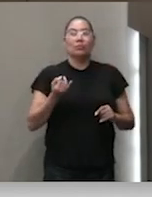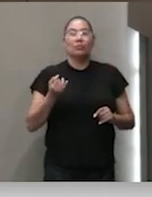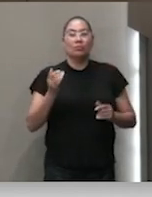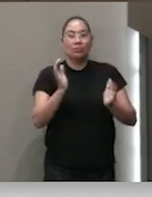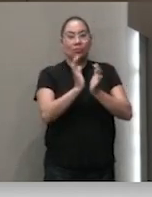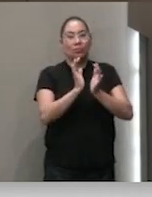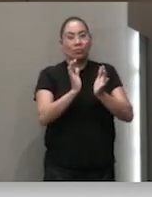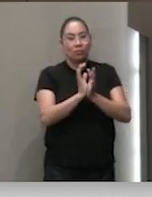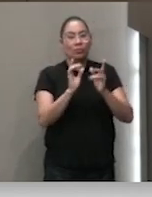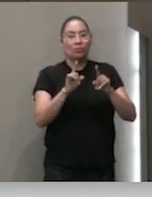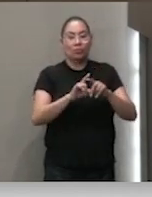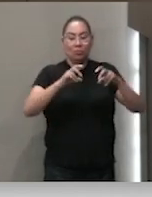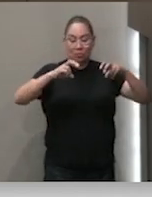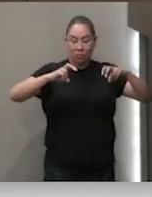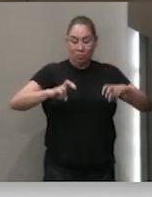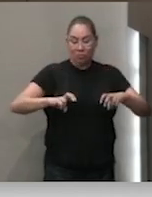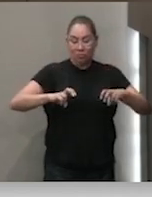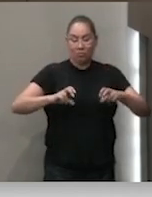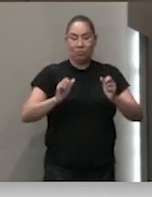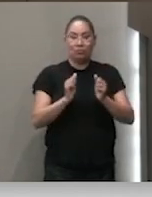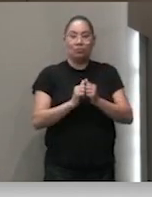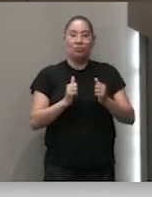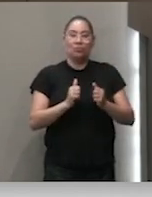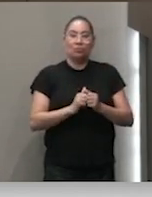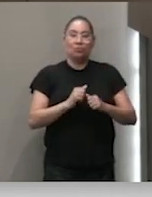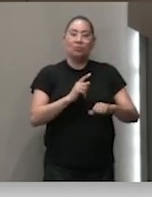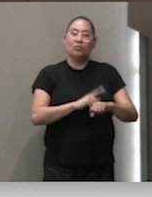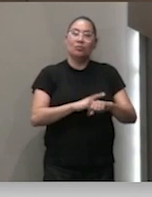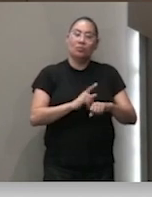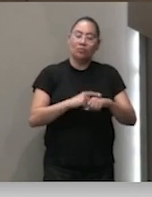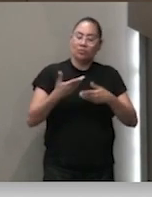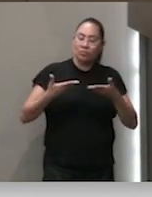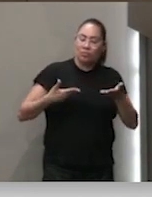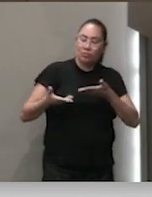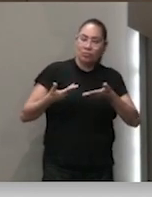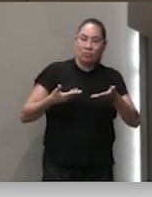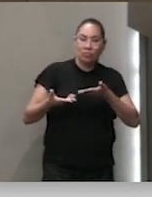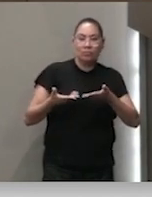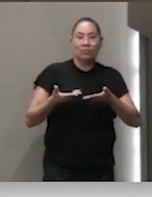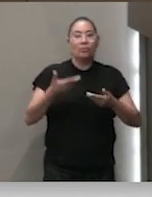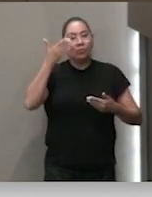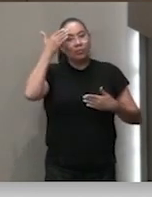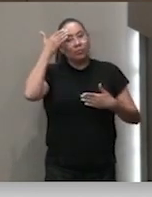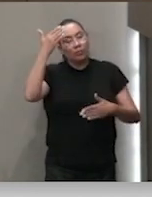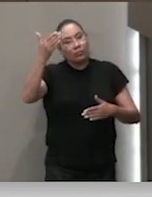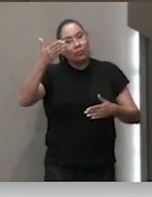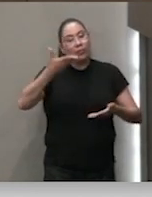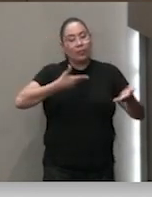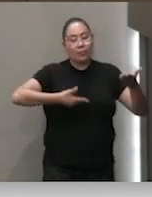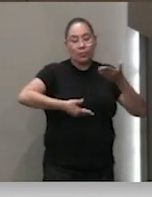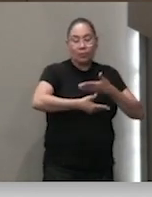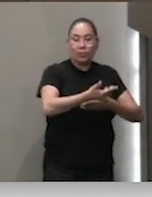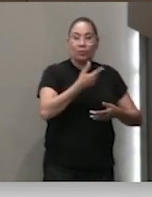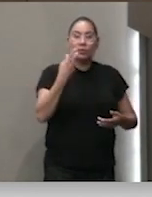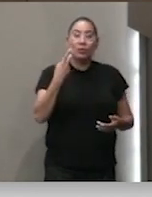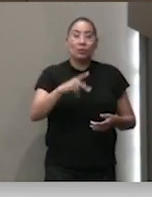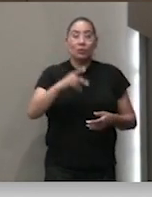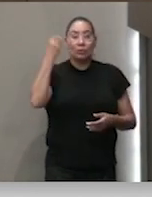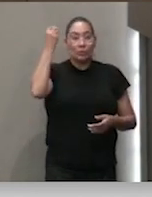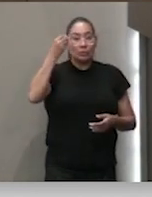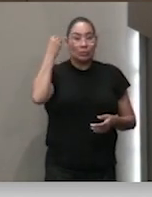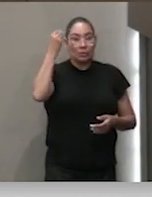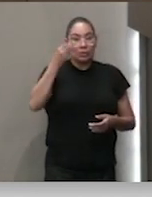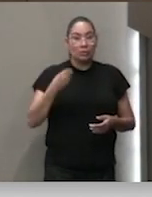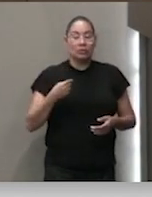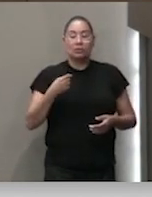ser colega, mas de sentar ao lado. Então a gente teve muitos momentos de troca. Obrigado por partilhar a sua experiência com a gente.